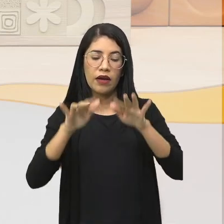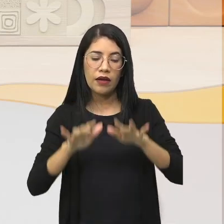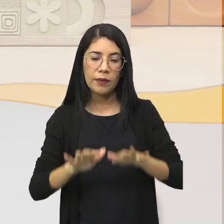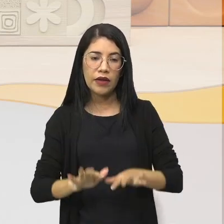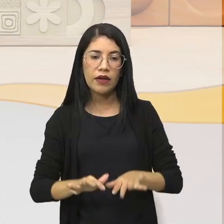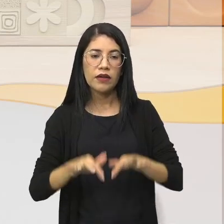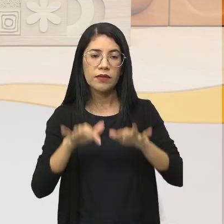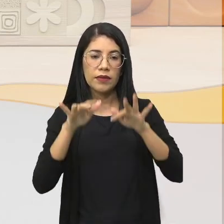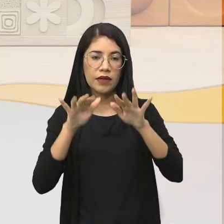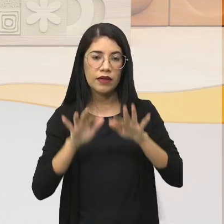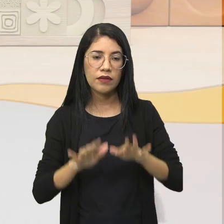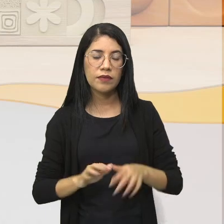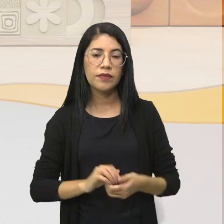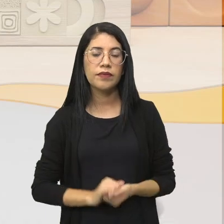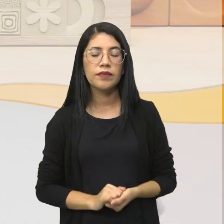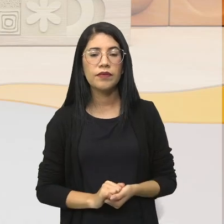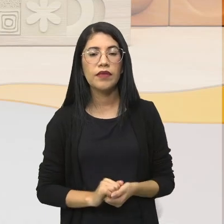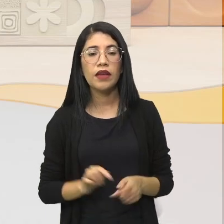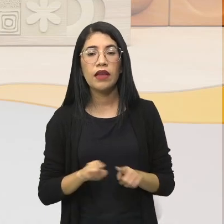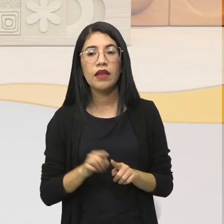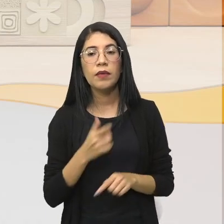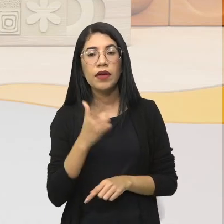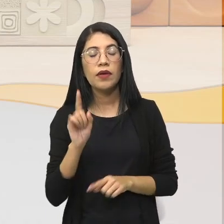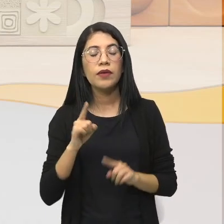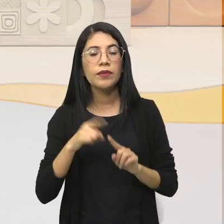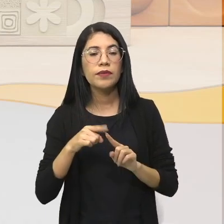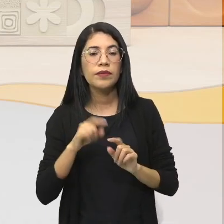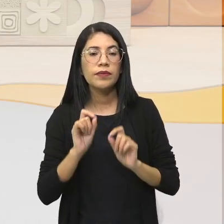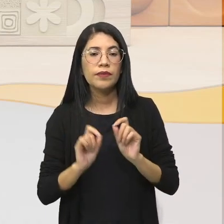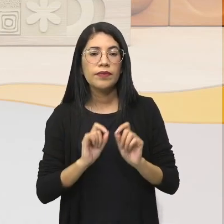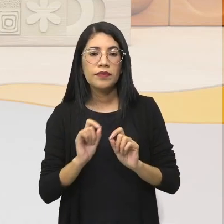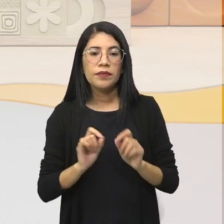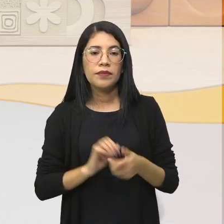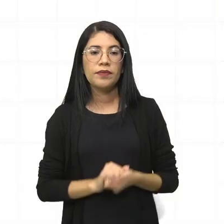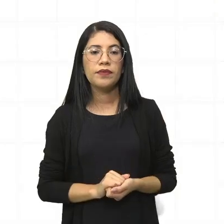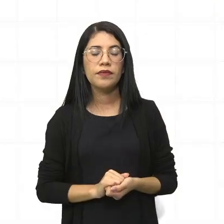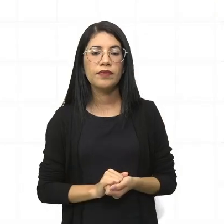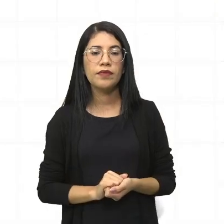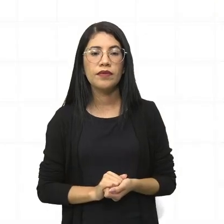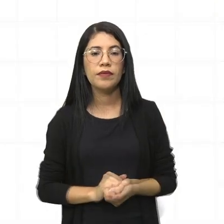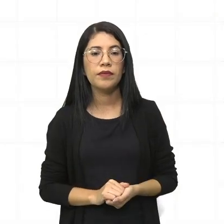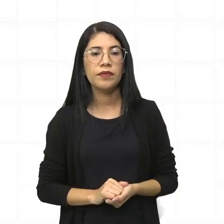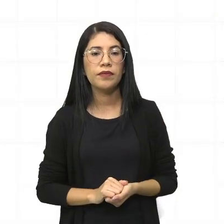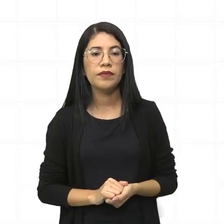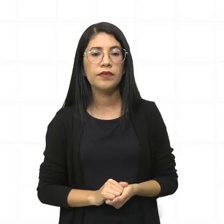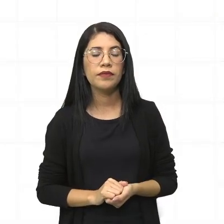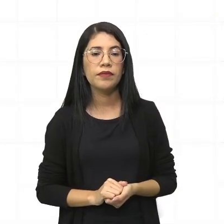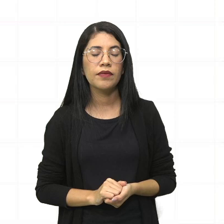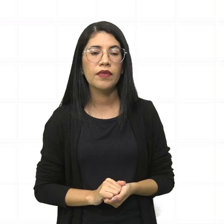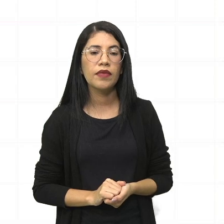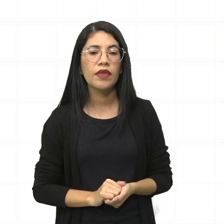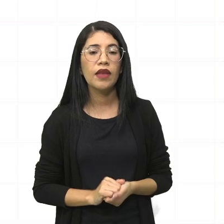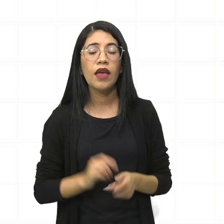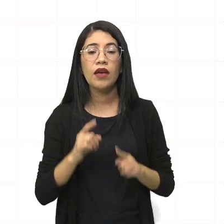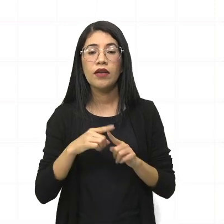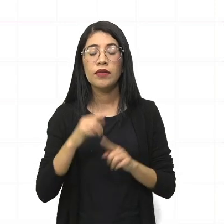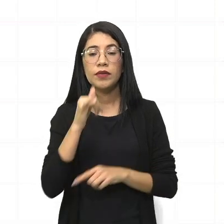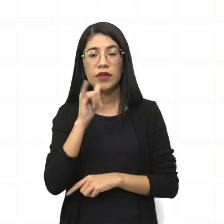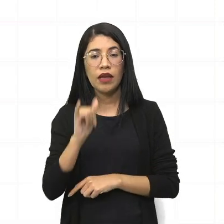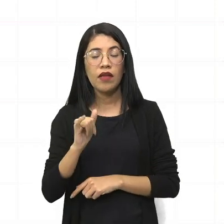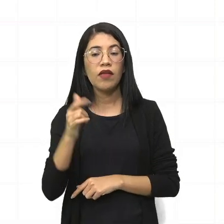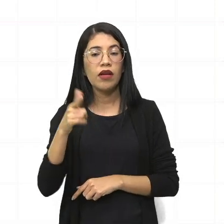e descida. E nós temos também uma outra fonte de energia, que é a energia geotérmica. Ela é uma forma de